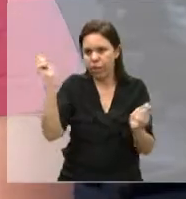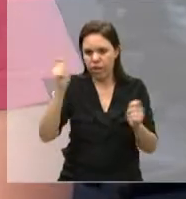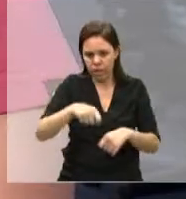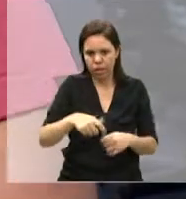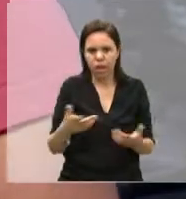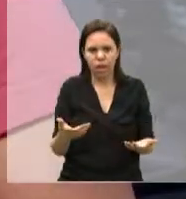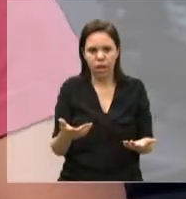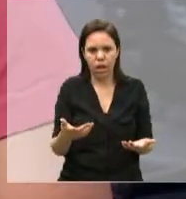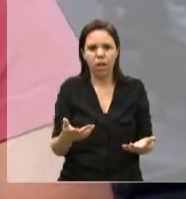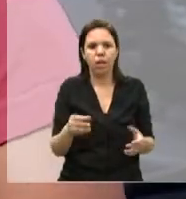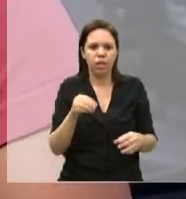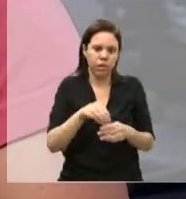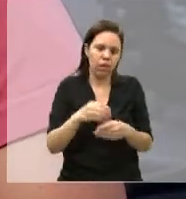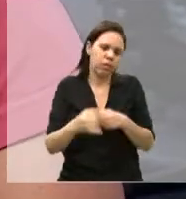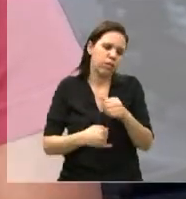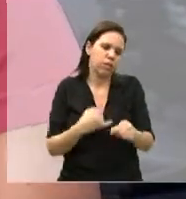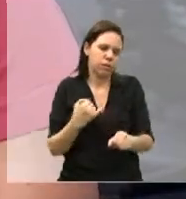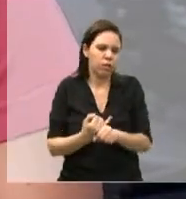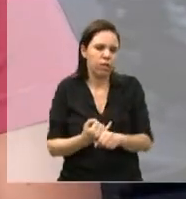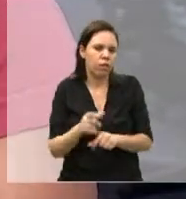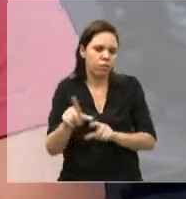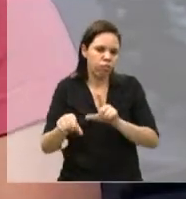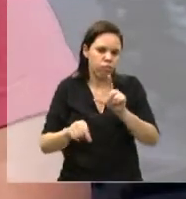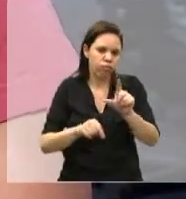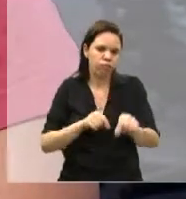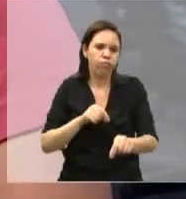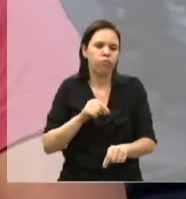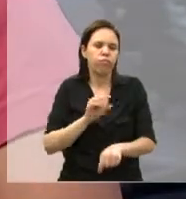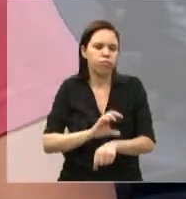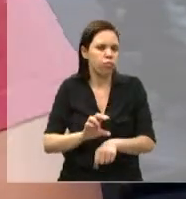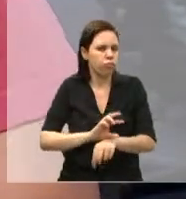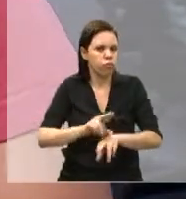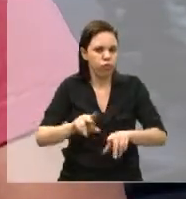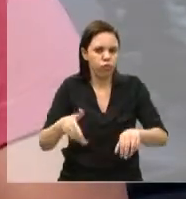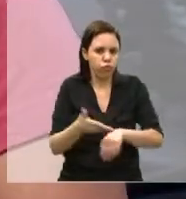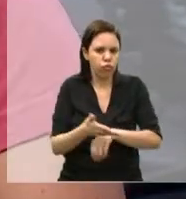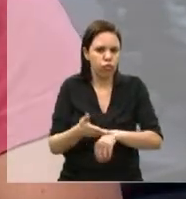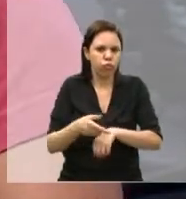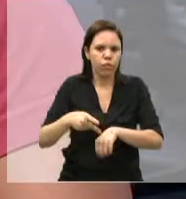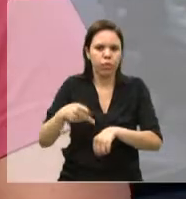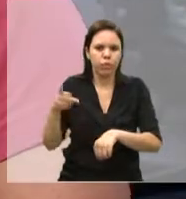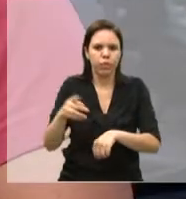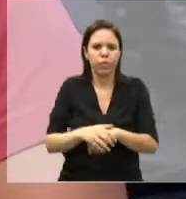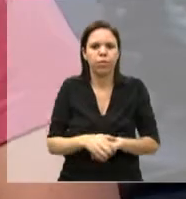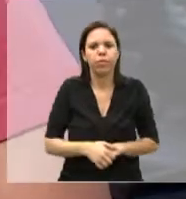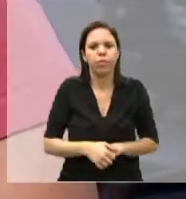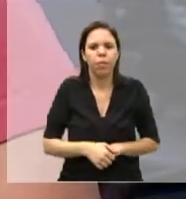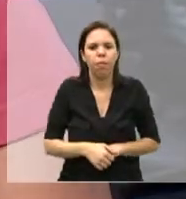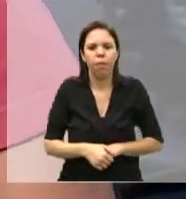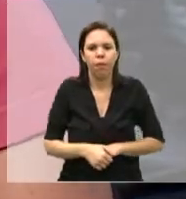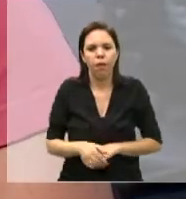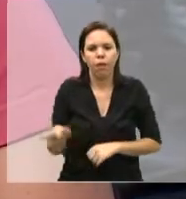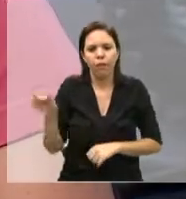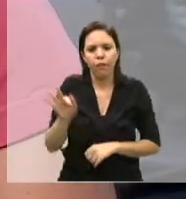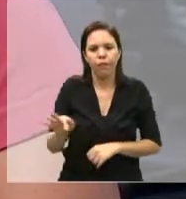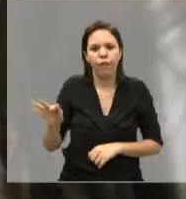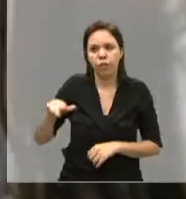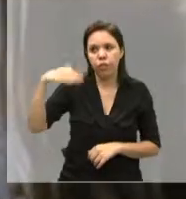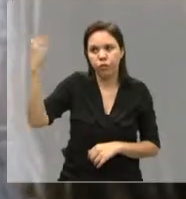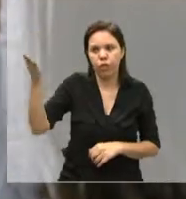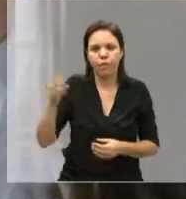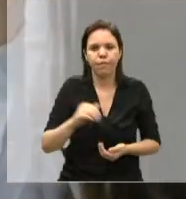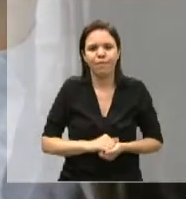consegue por opções de cursos online acessar uma especialização de universidades de